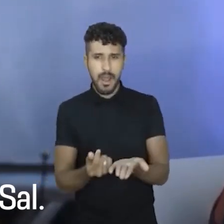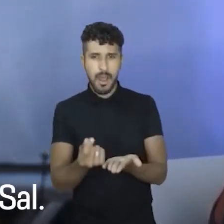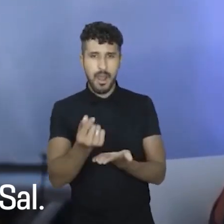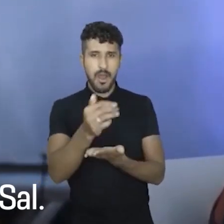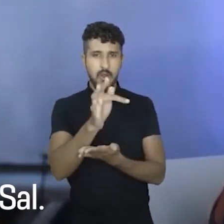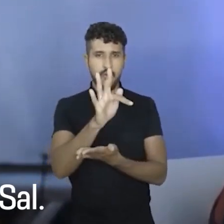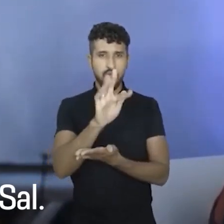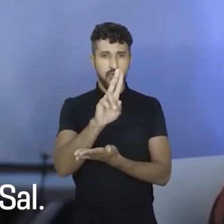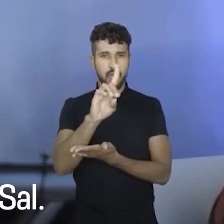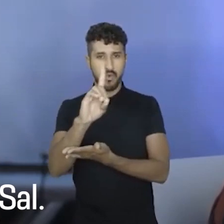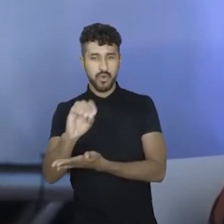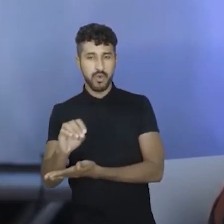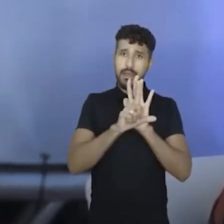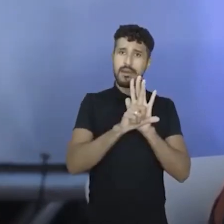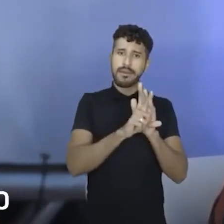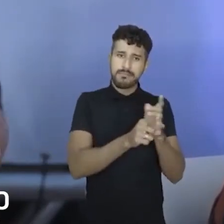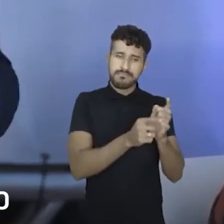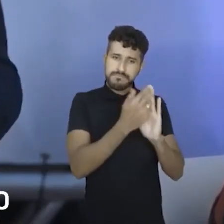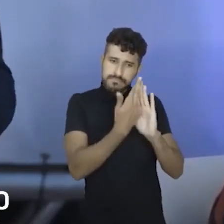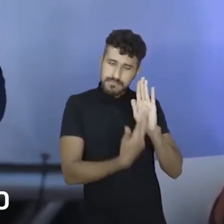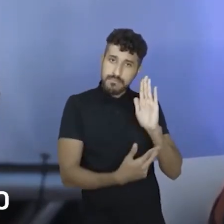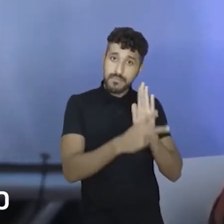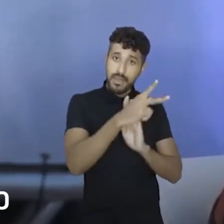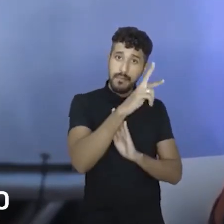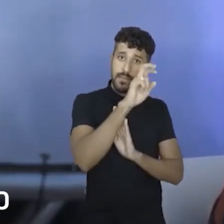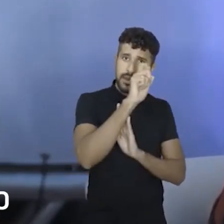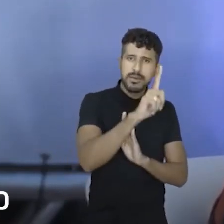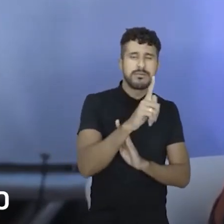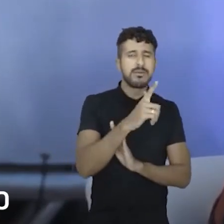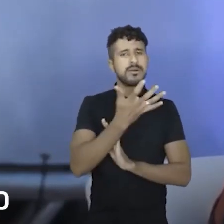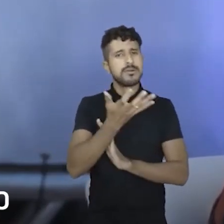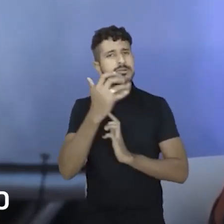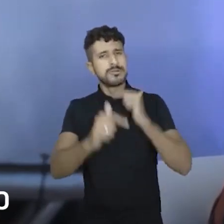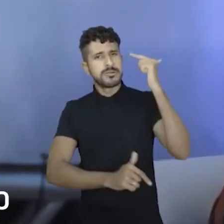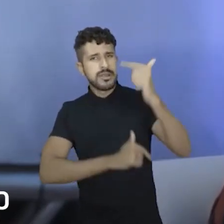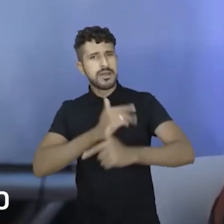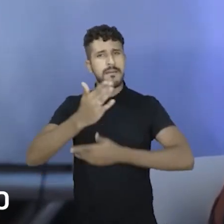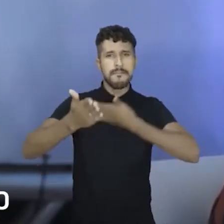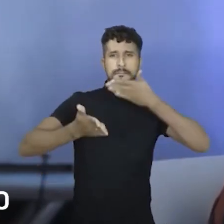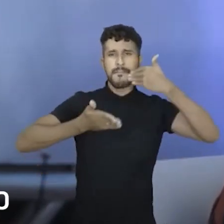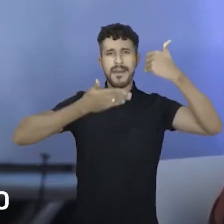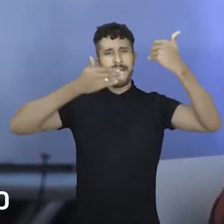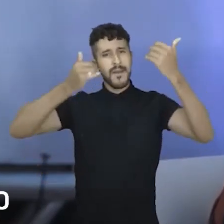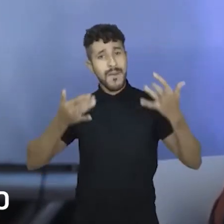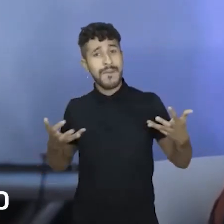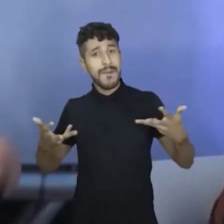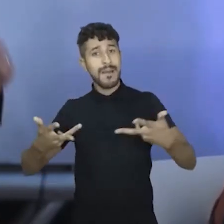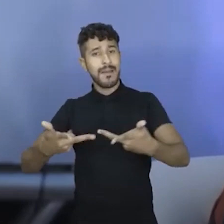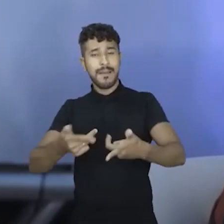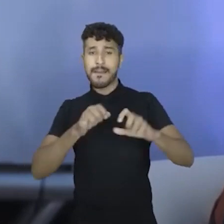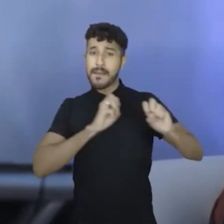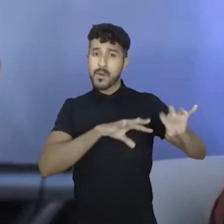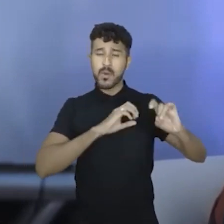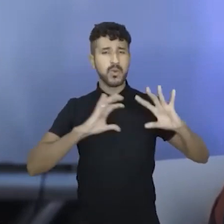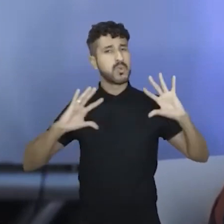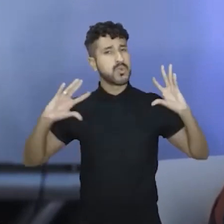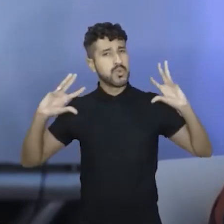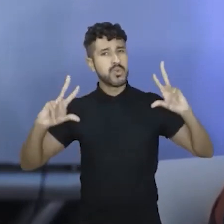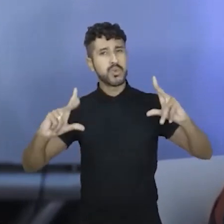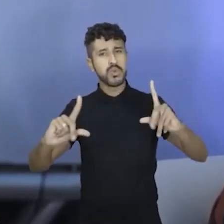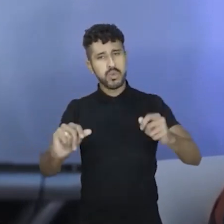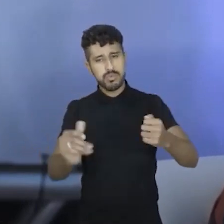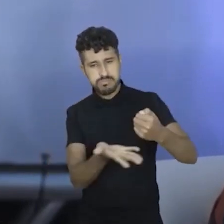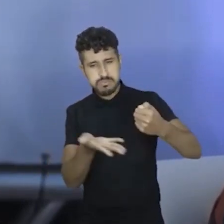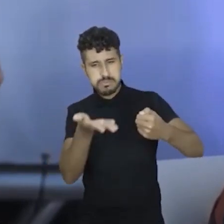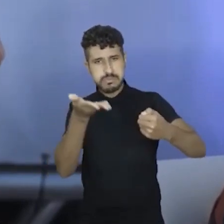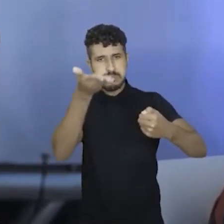Fundo Social do Pré-Sal. Vamos trabalhar para ampliar e melhorar a qualidade da educação em todos os níveis no